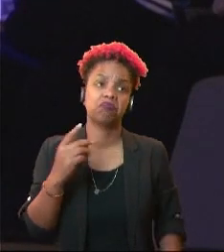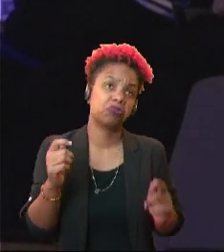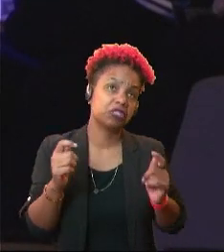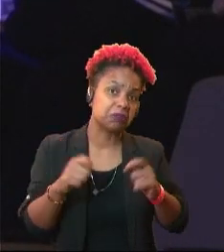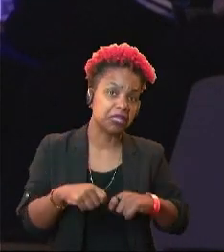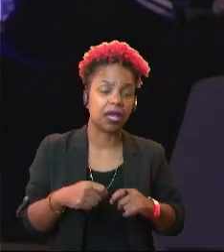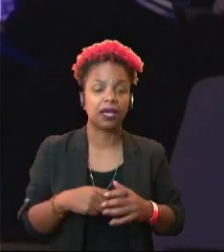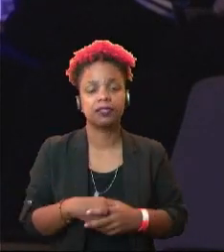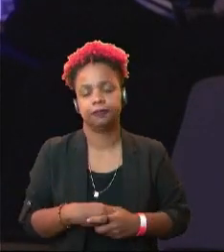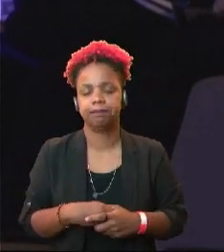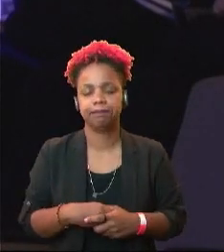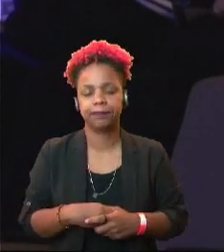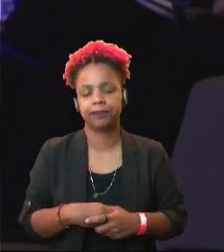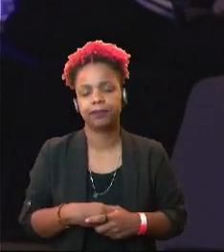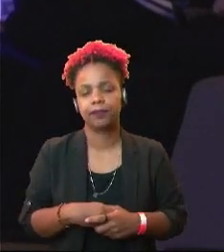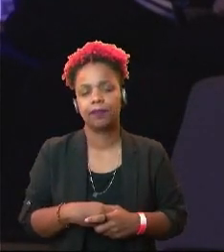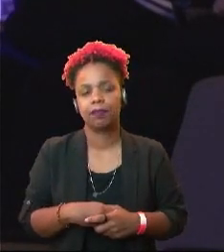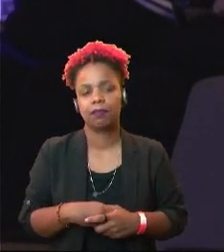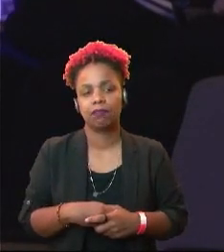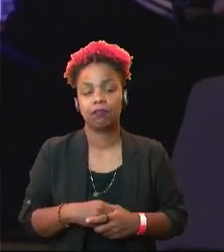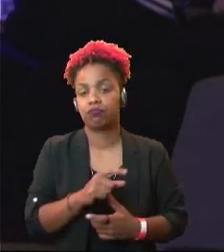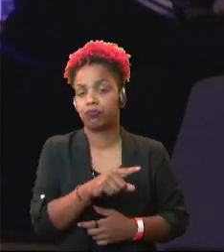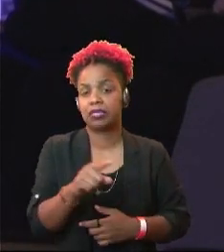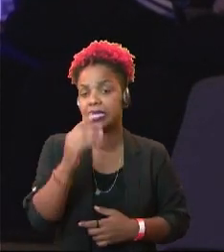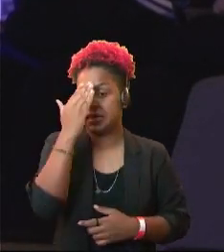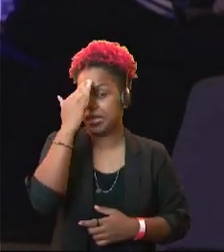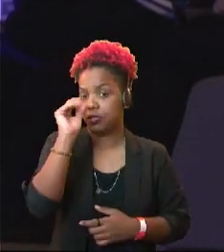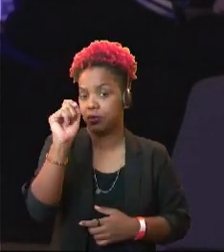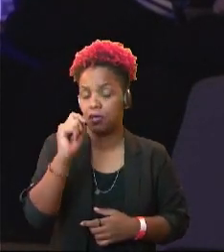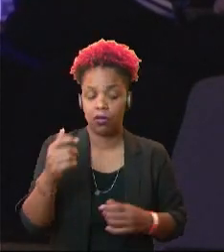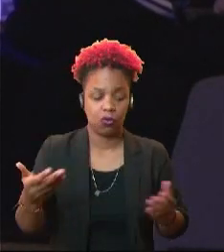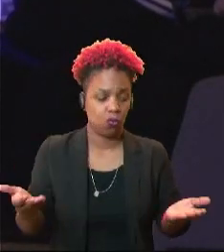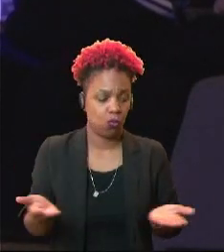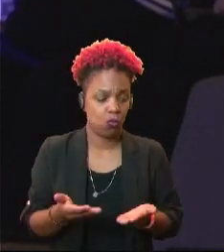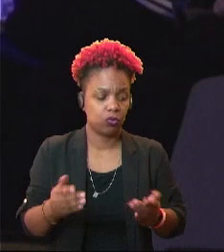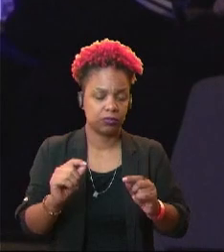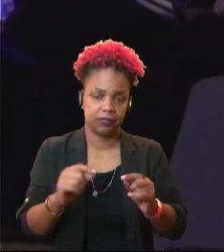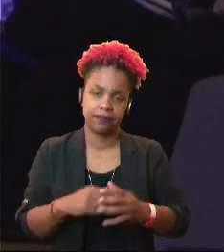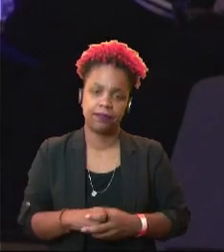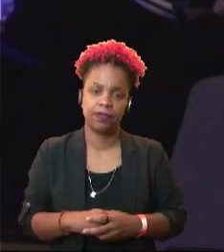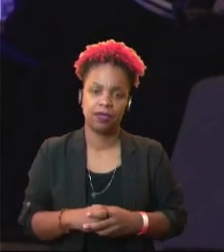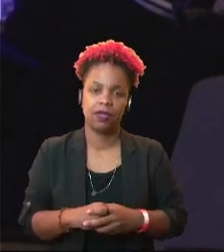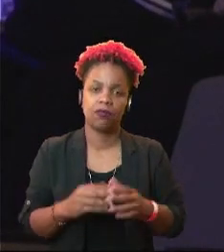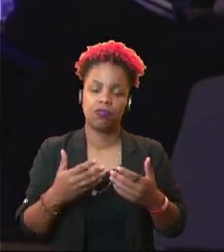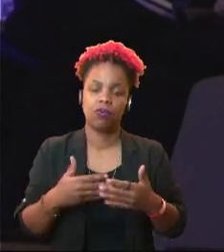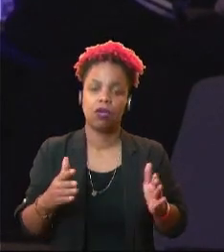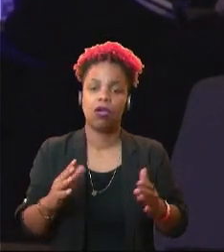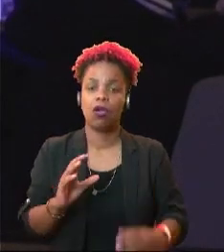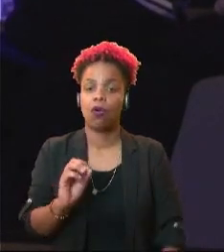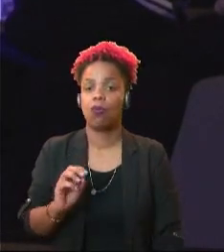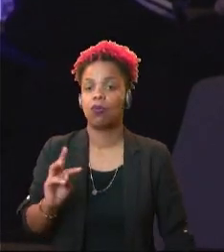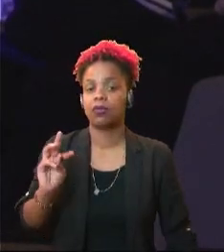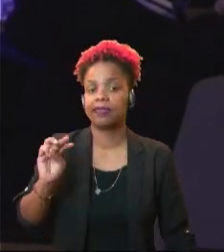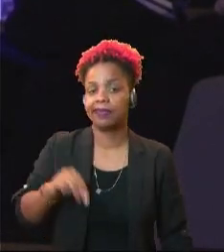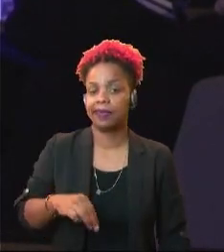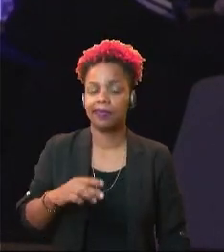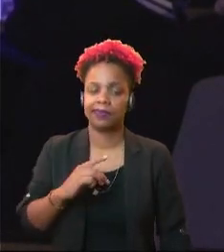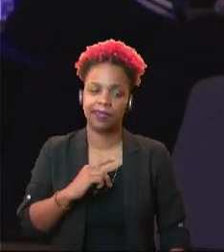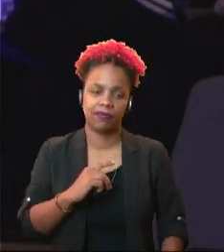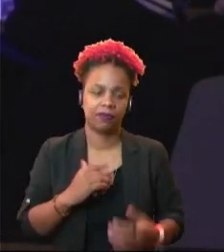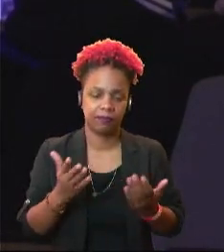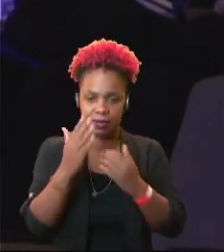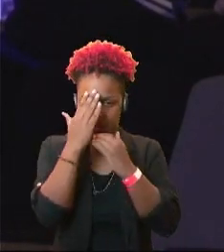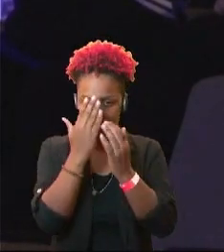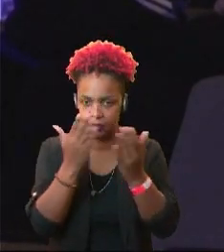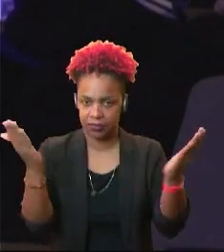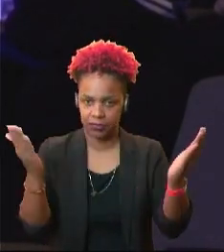possibilidade. Qual o entendimento, qual a possibilidade atual da eventual expansão da OTAN no Indo-Pacífico?